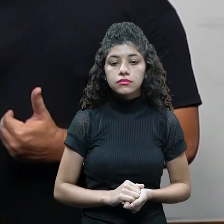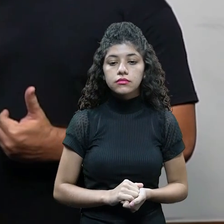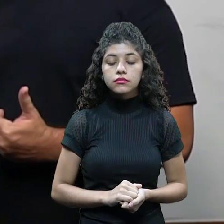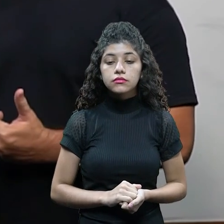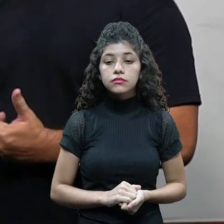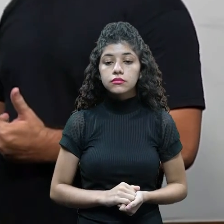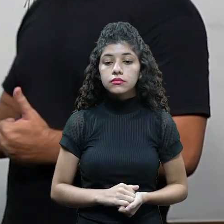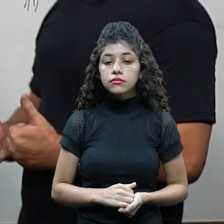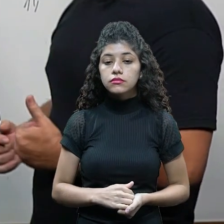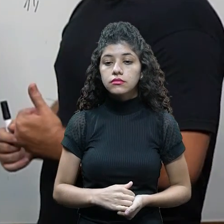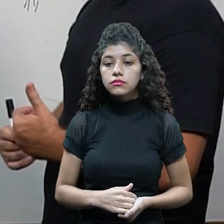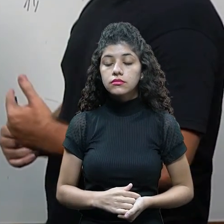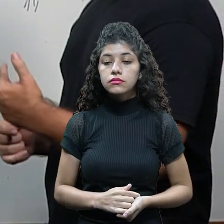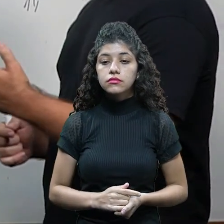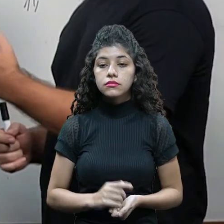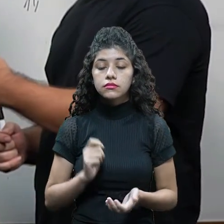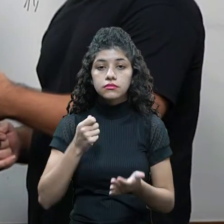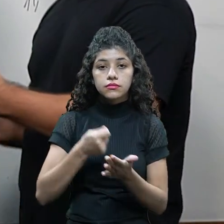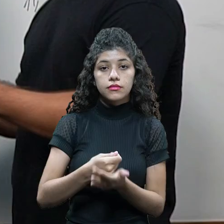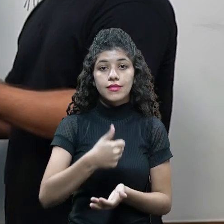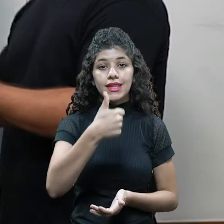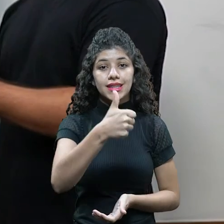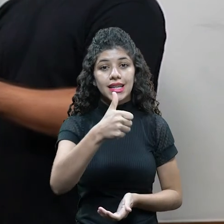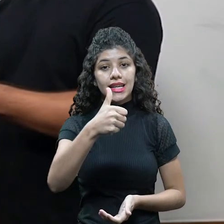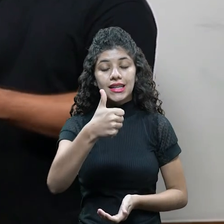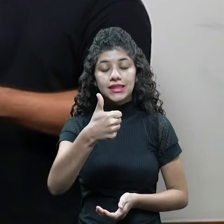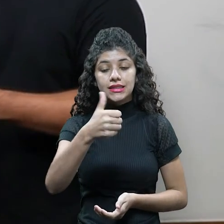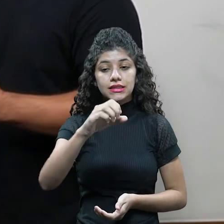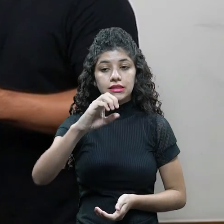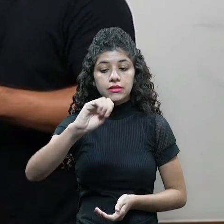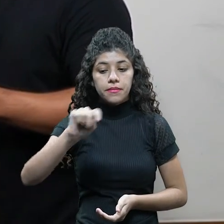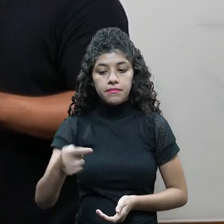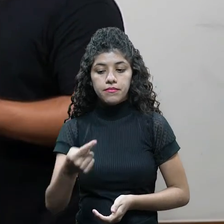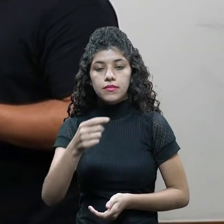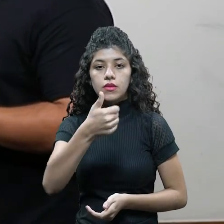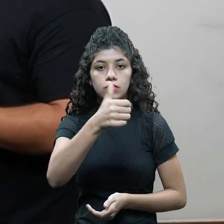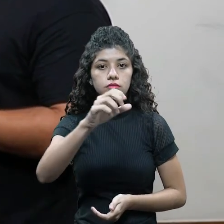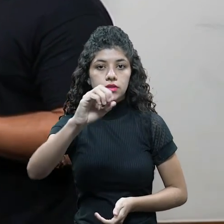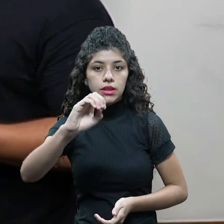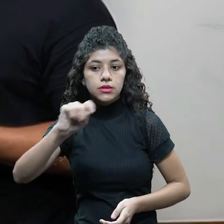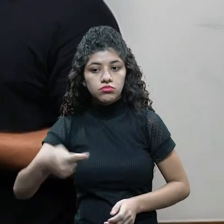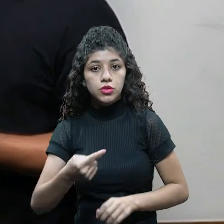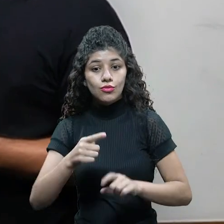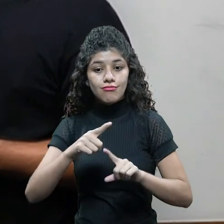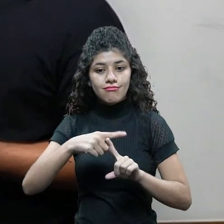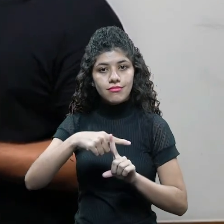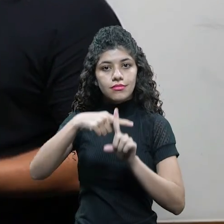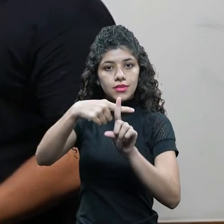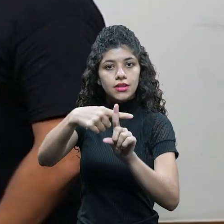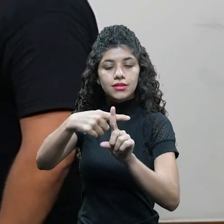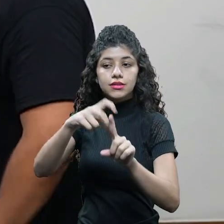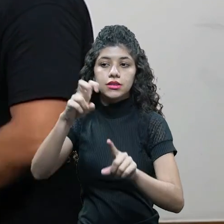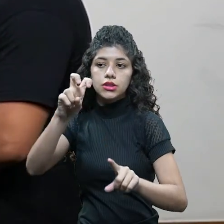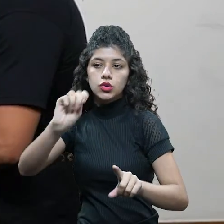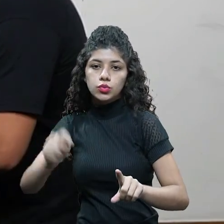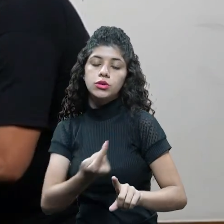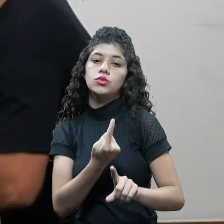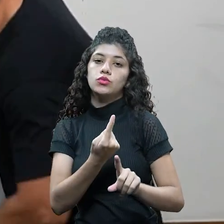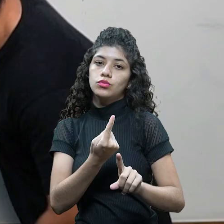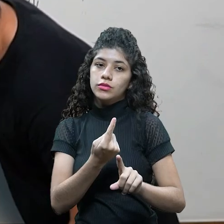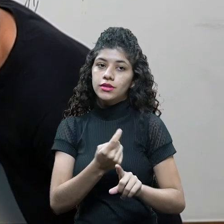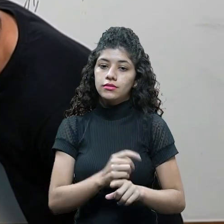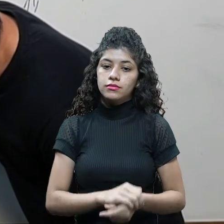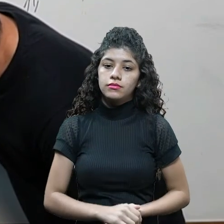5 mil, ele vai pagar o quê? 10 mil mais 5 mil. Ele não vai pagar o todo 5 mil. Então, 10